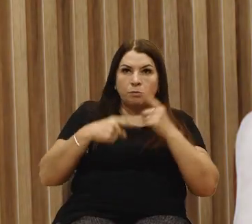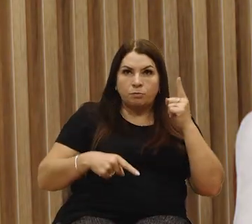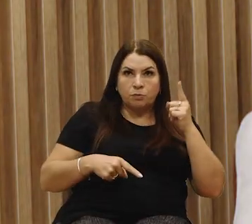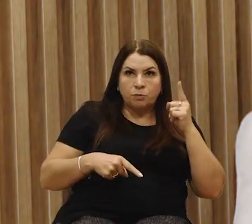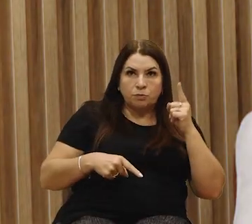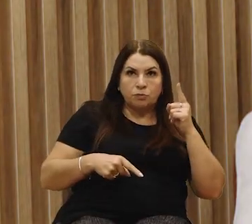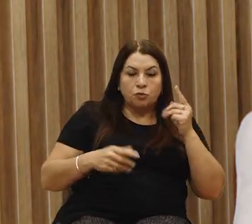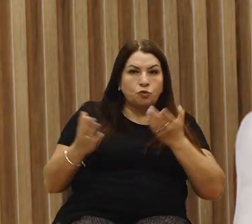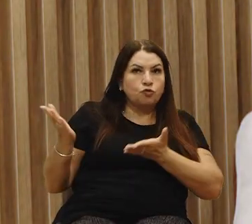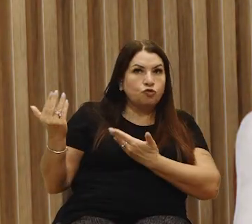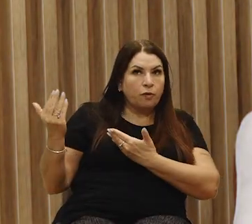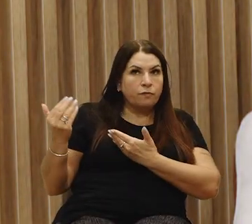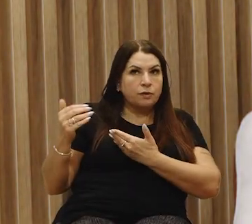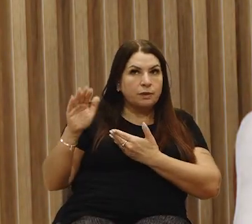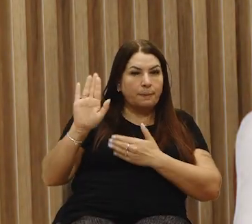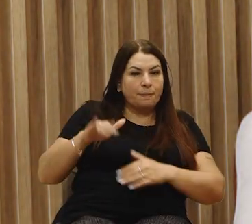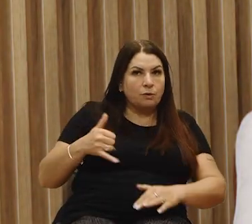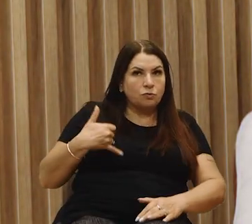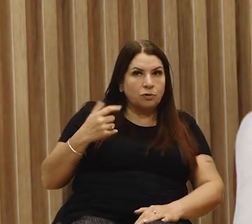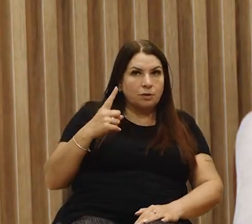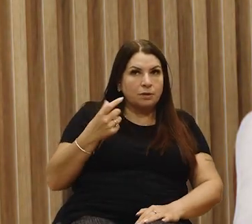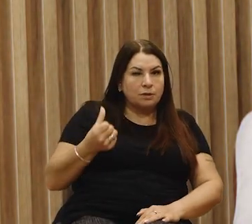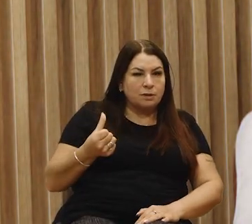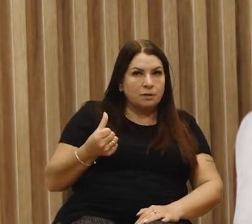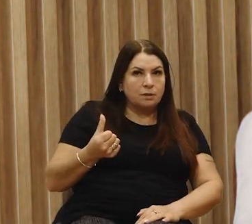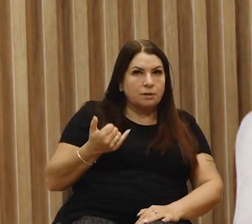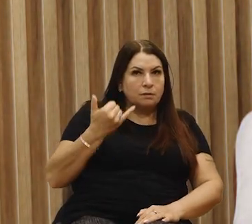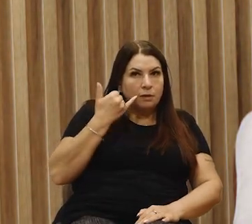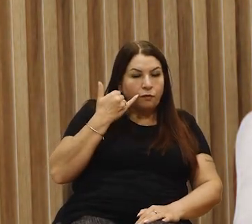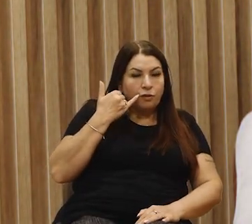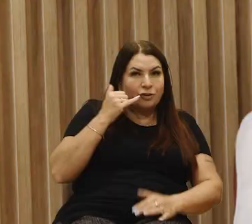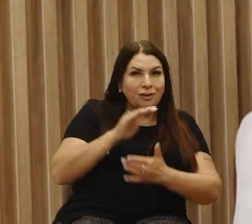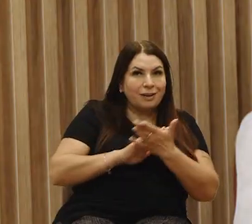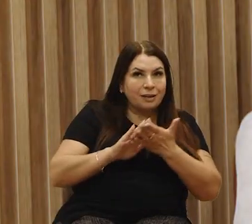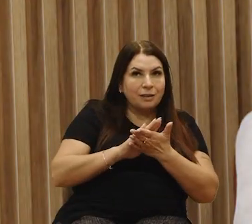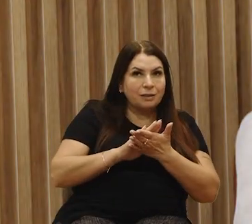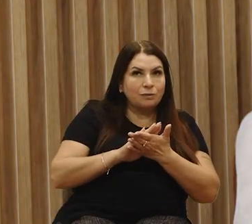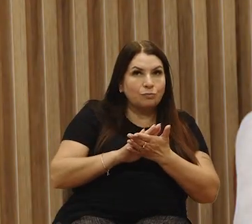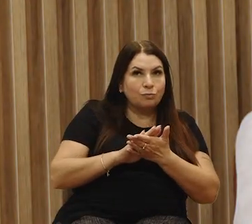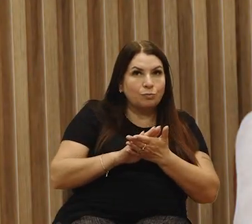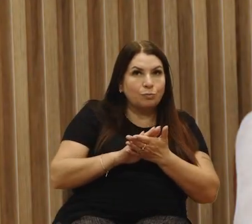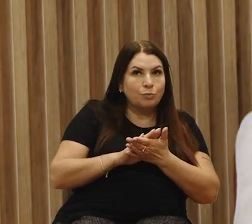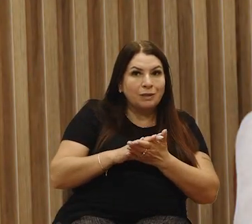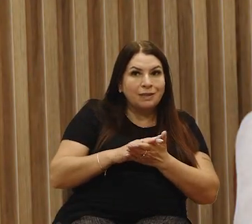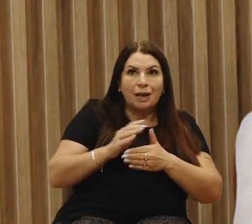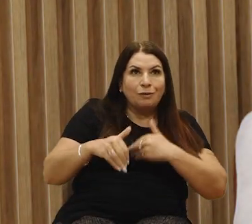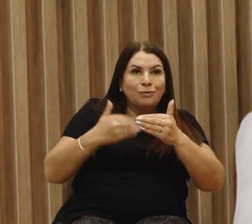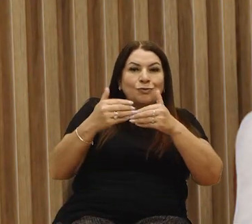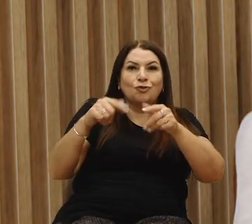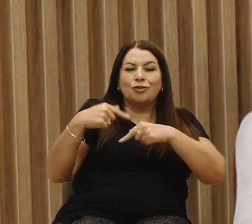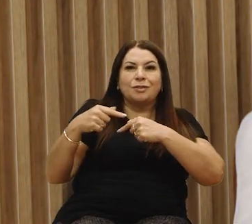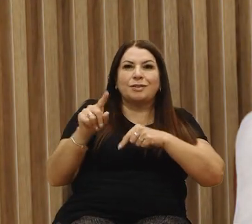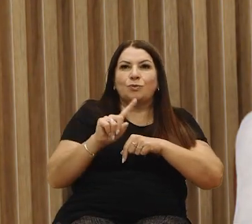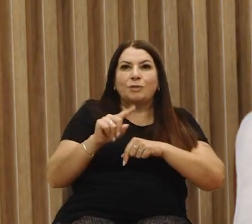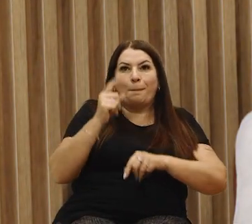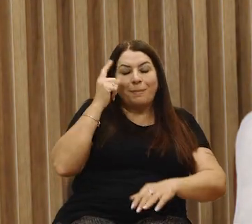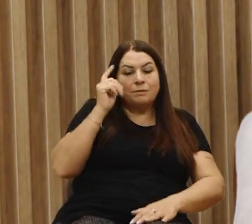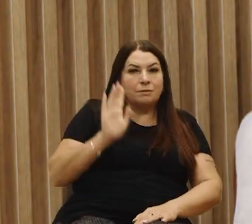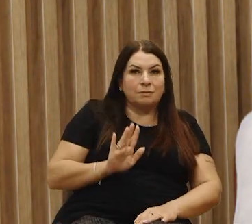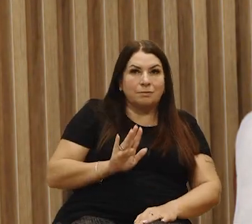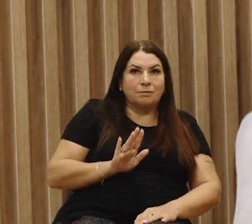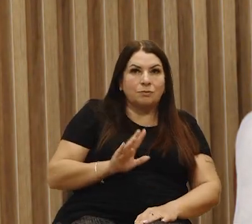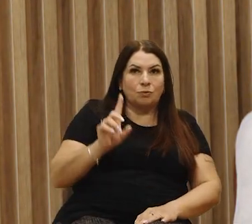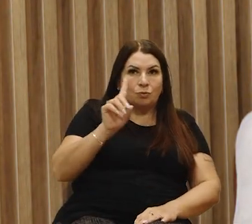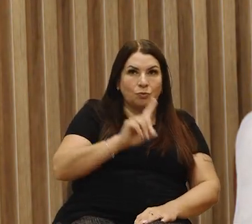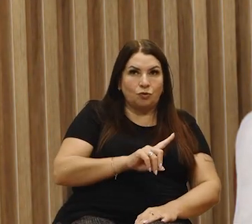proibiu jovens de menores de 16 anos de tela de nada. Porque está se criando uma geração que não está pensando. Outro